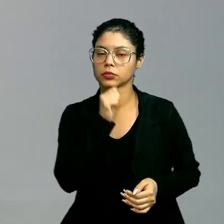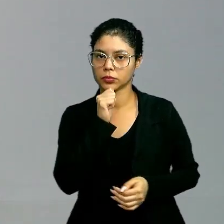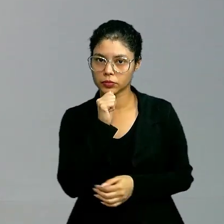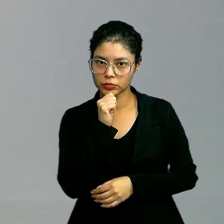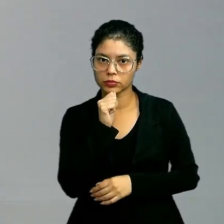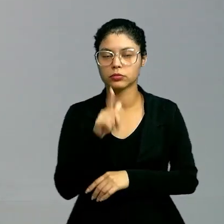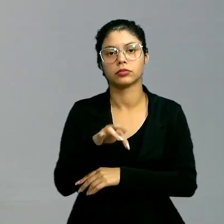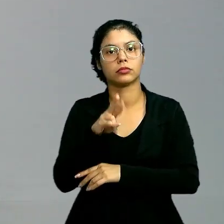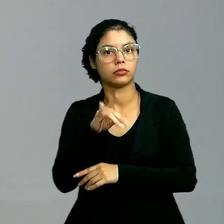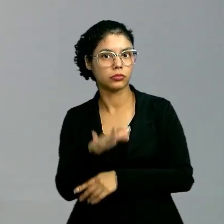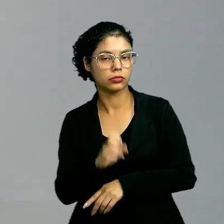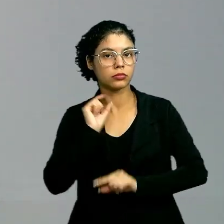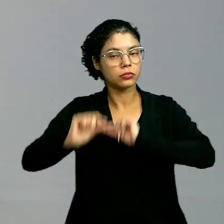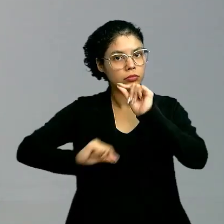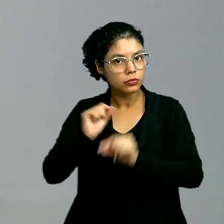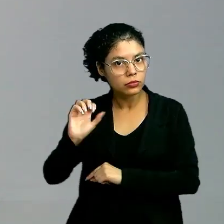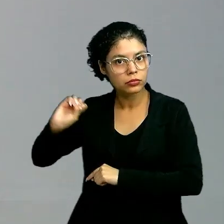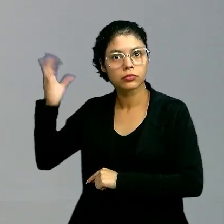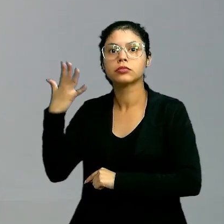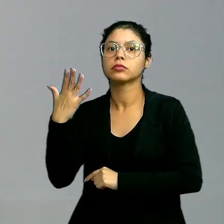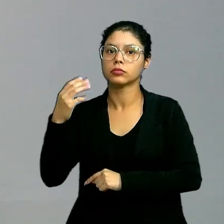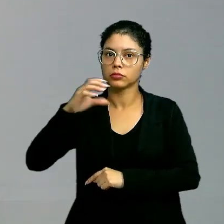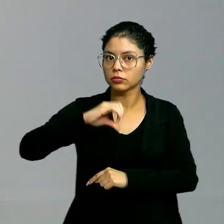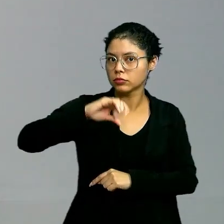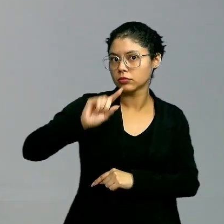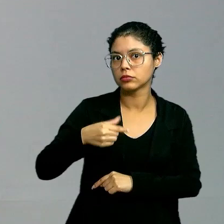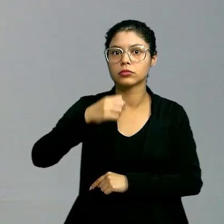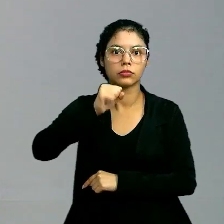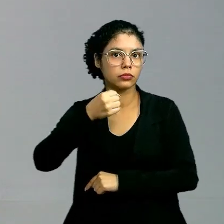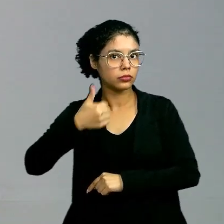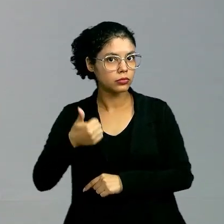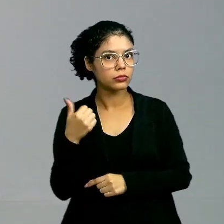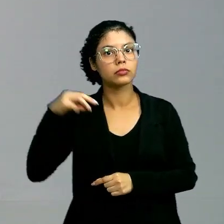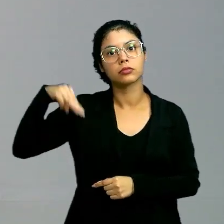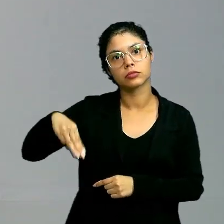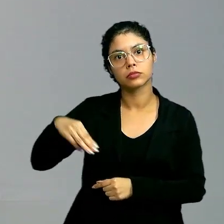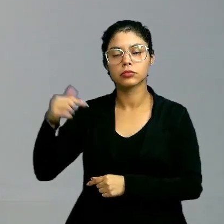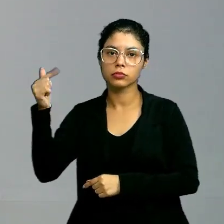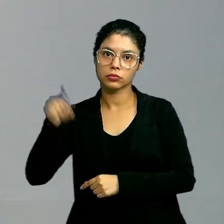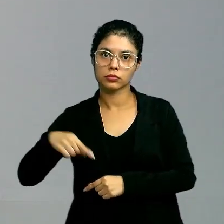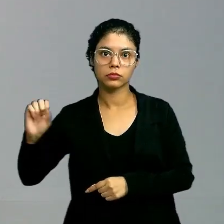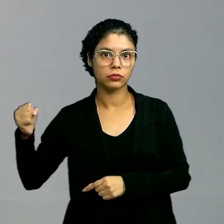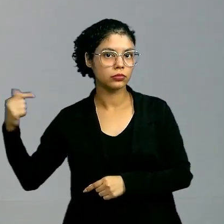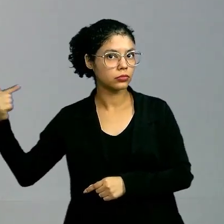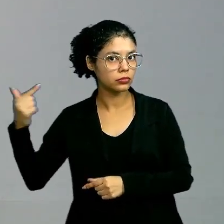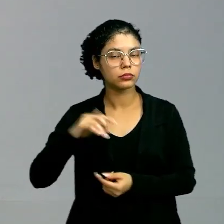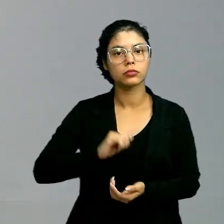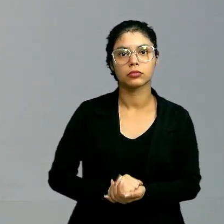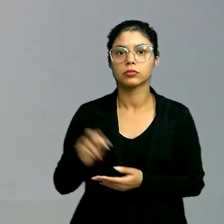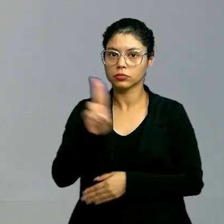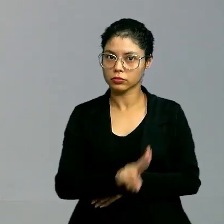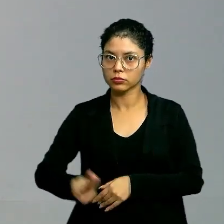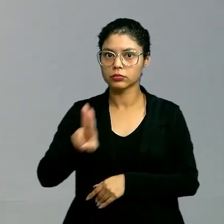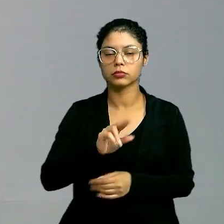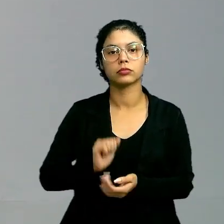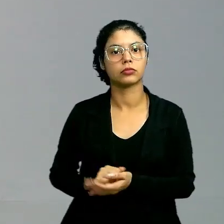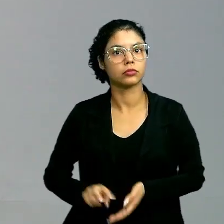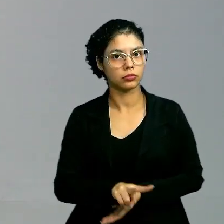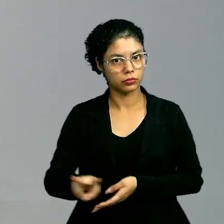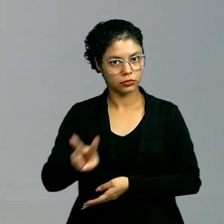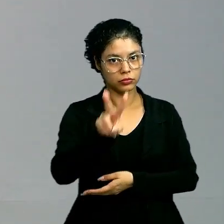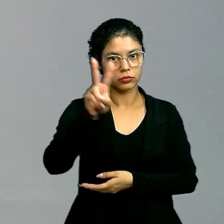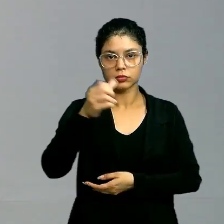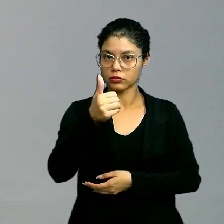gravidade. Gravidade essa que no caso seria 9,81 metros por segundo ao quadrado. Em muitos casos, utilizamos o valor